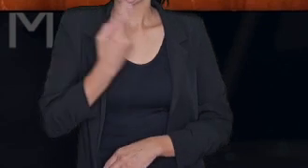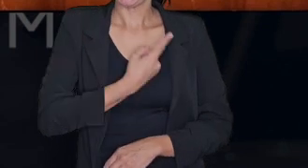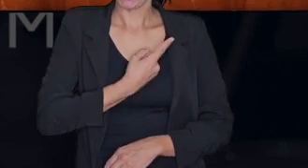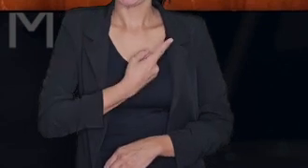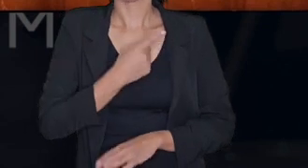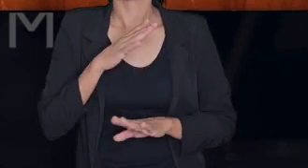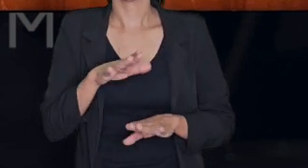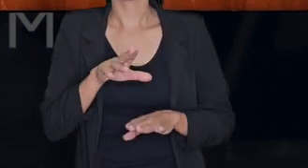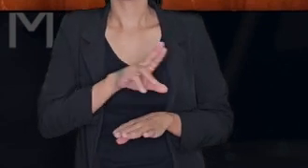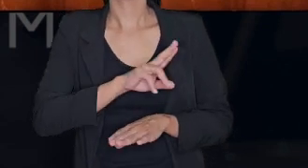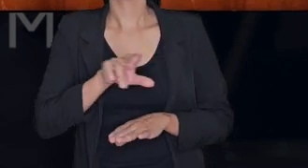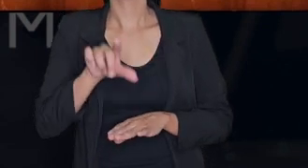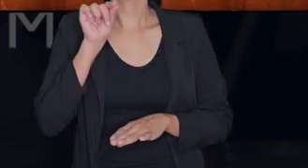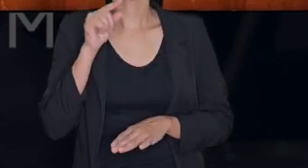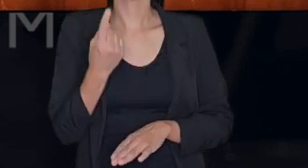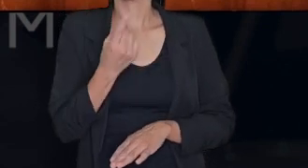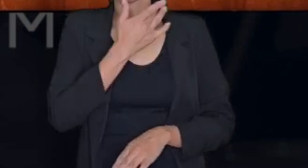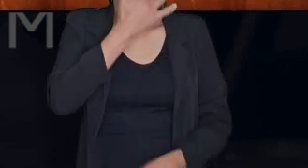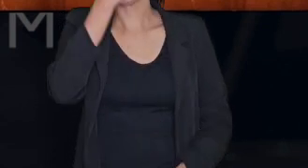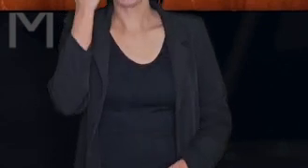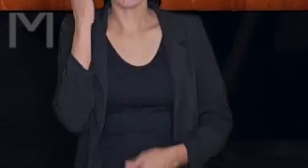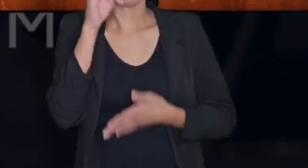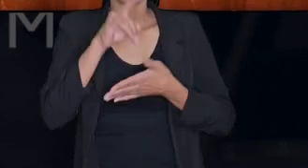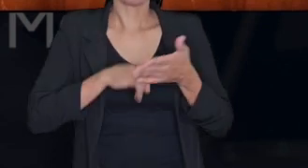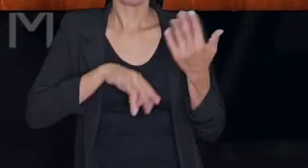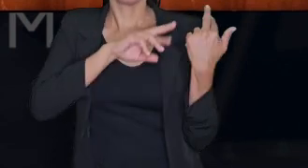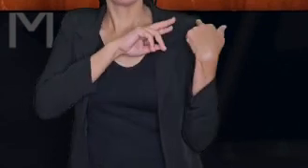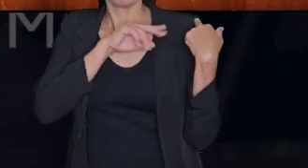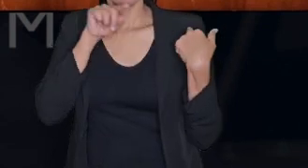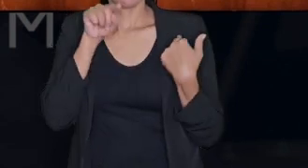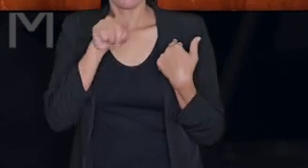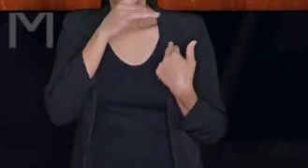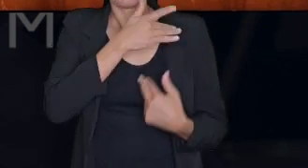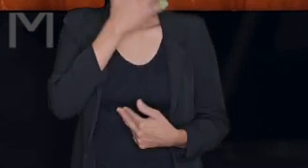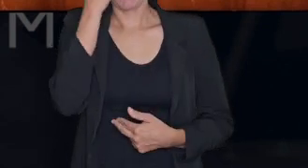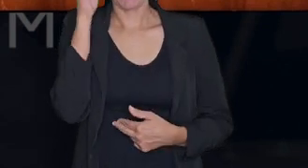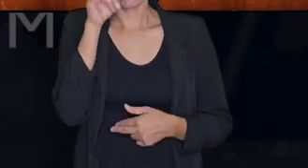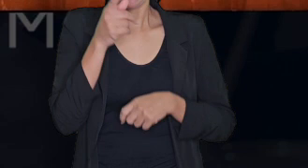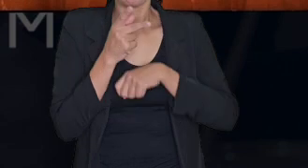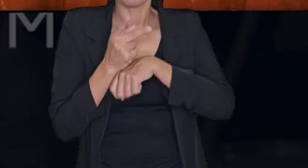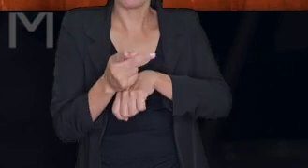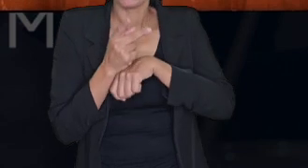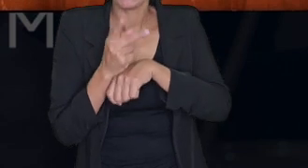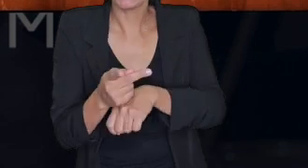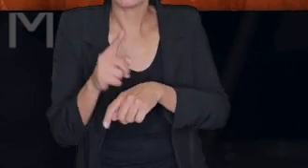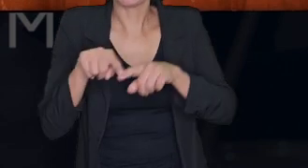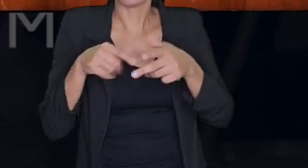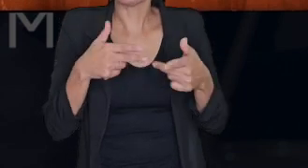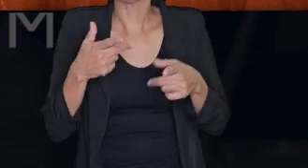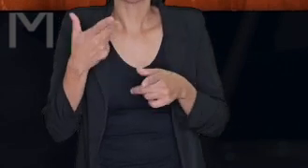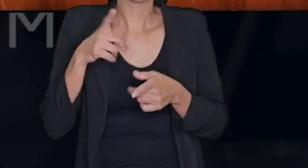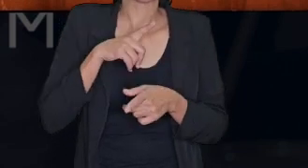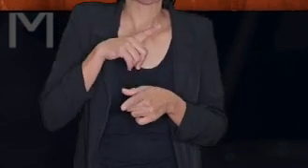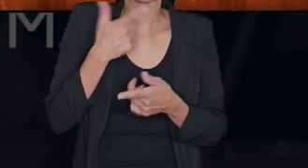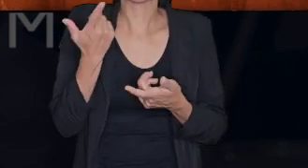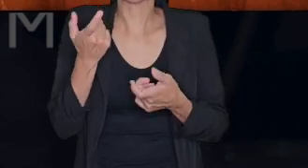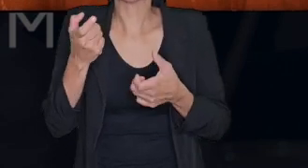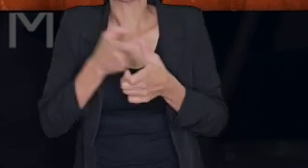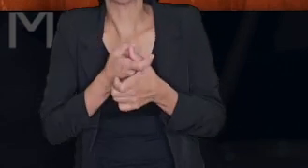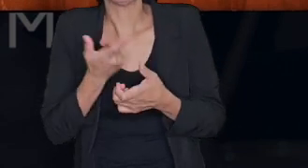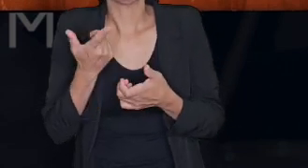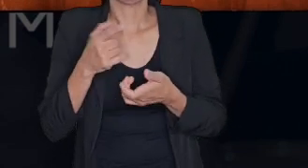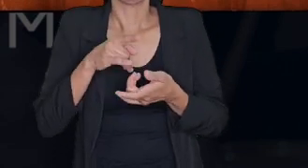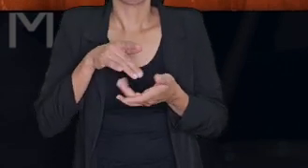notas e dizem, nós, todos os herdeiros, estamos nomeando um inventariante para esse inventariante não só